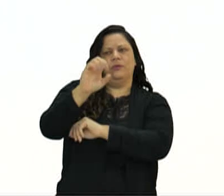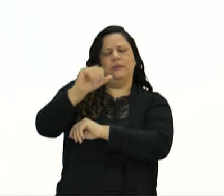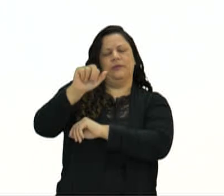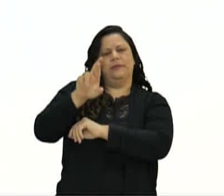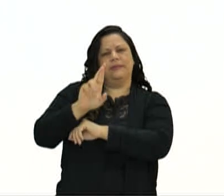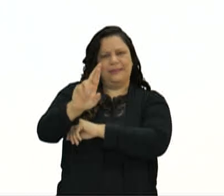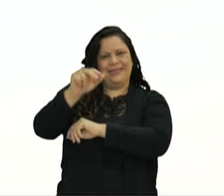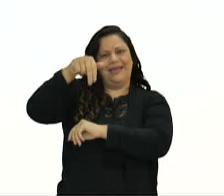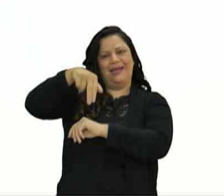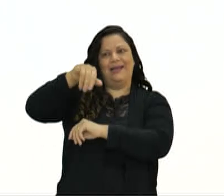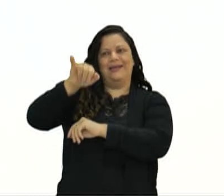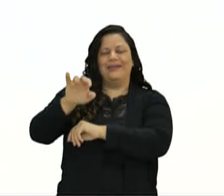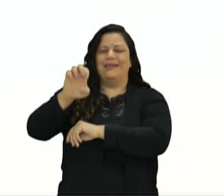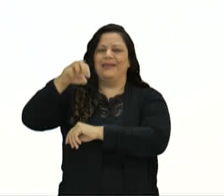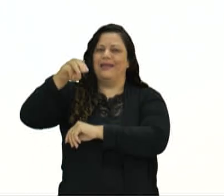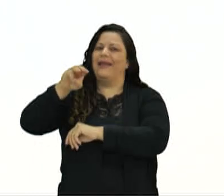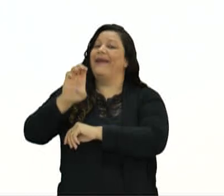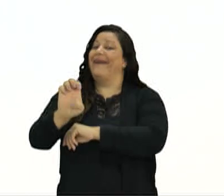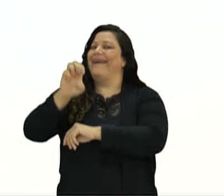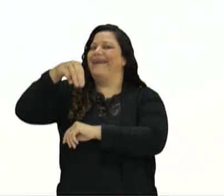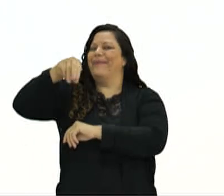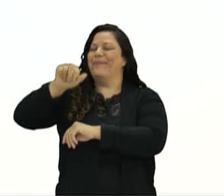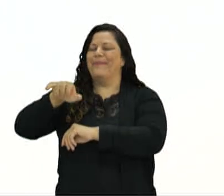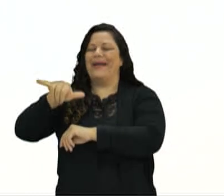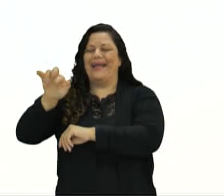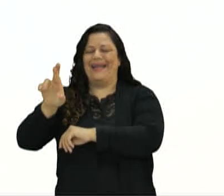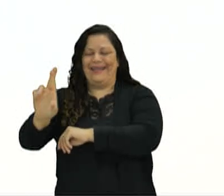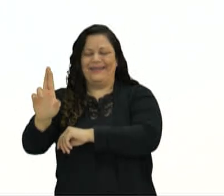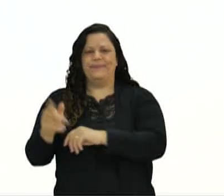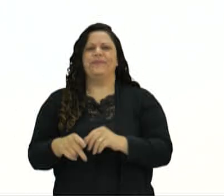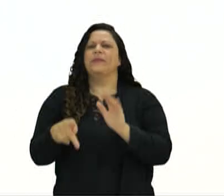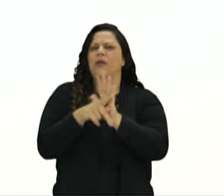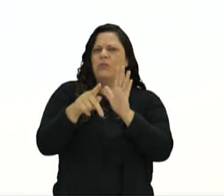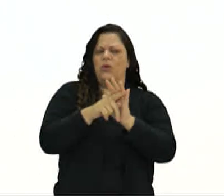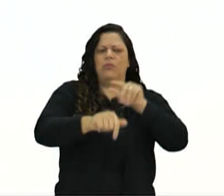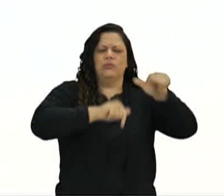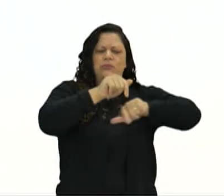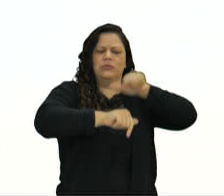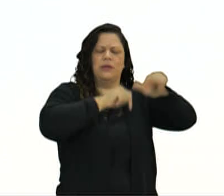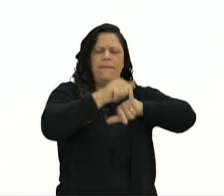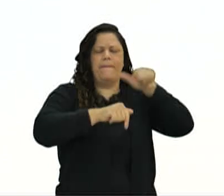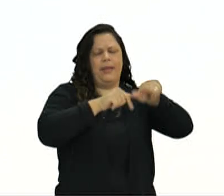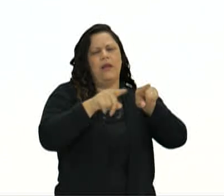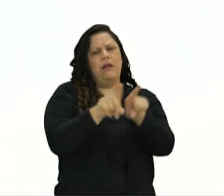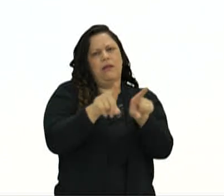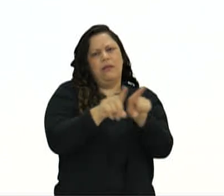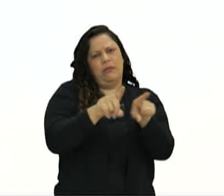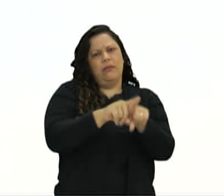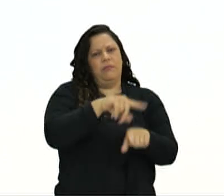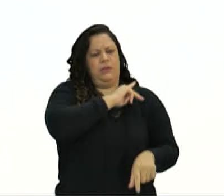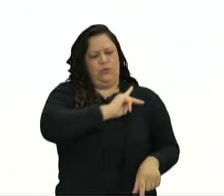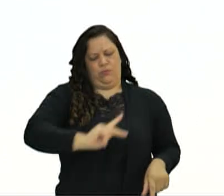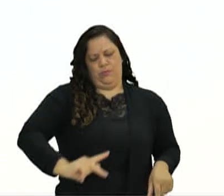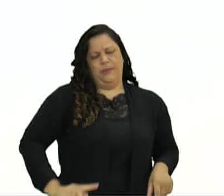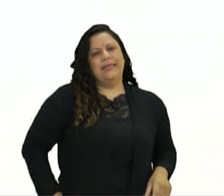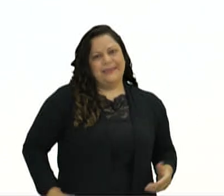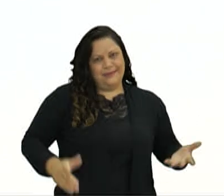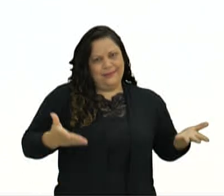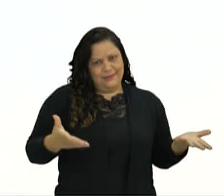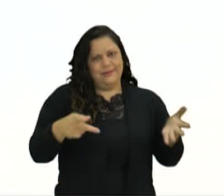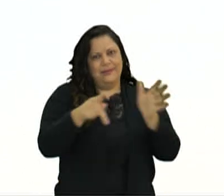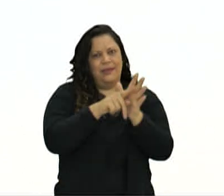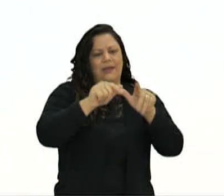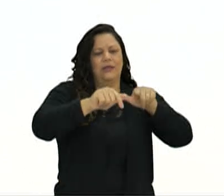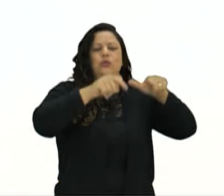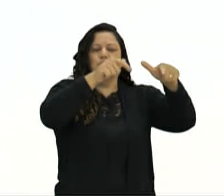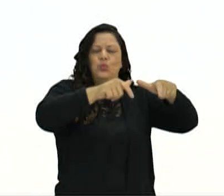aí é o espaço de trabalho e também de residência do presidente da República. O que o poder executivo faz? Ele é responsável